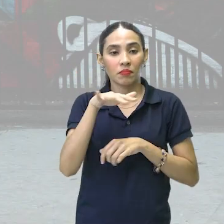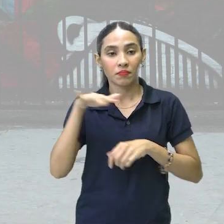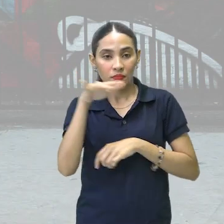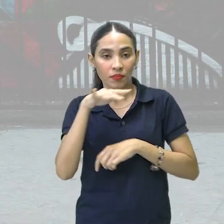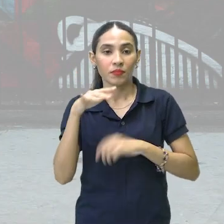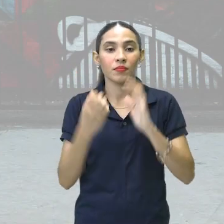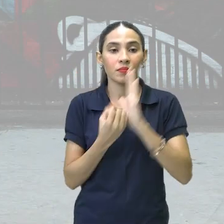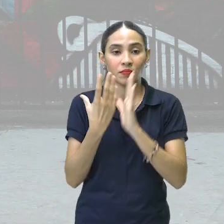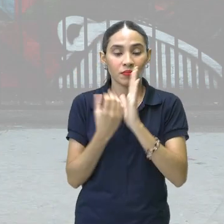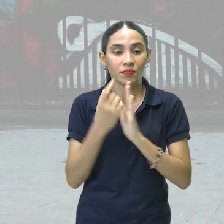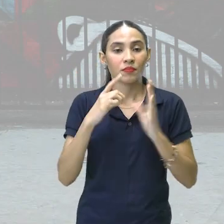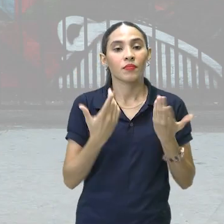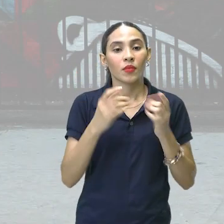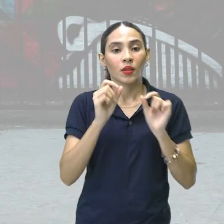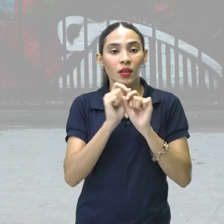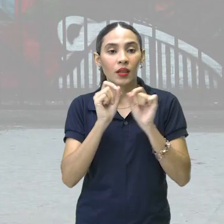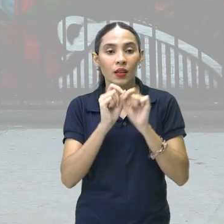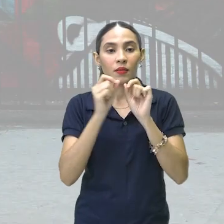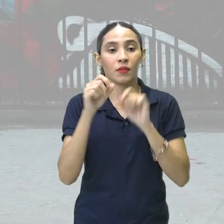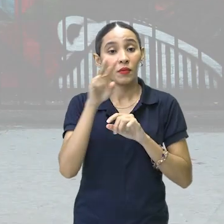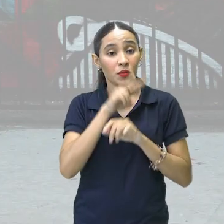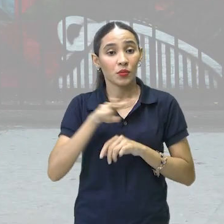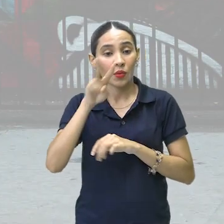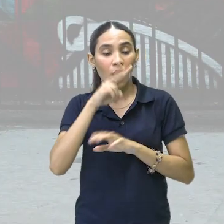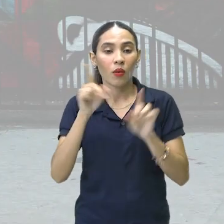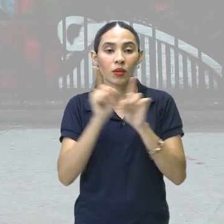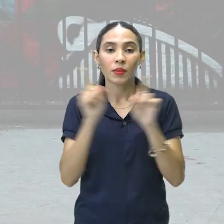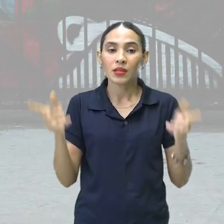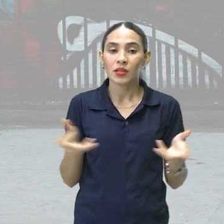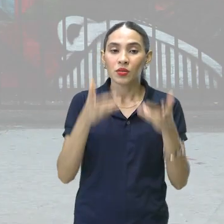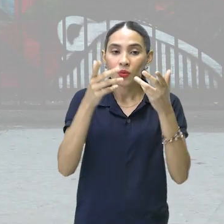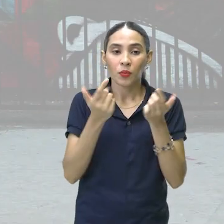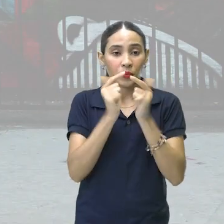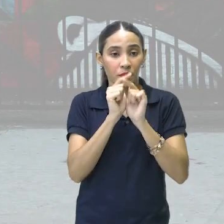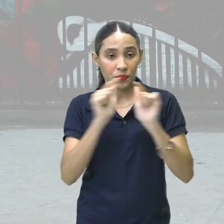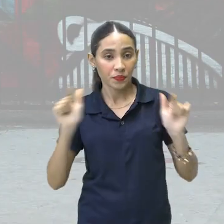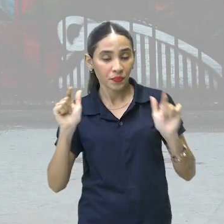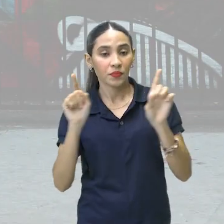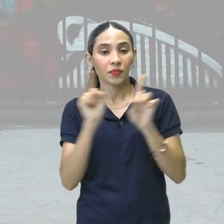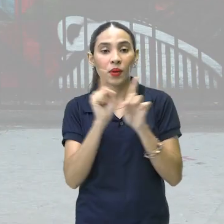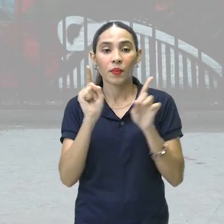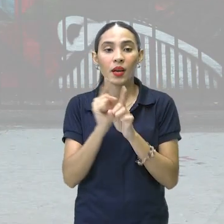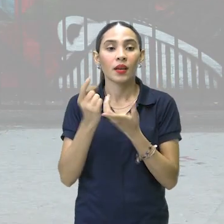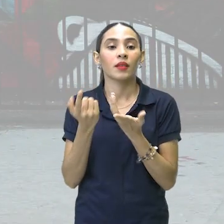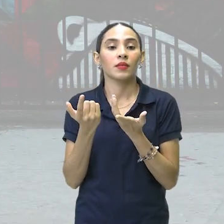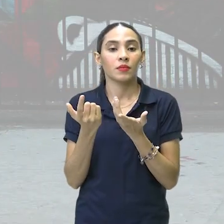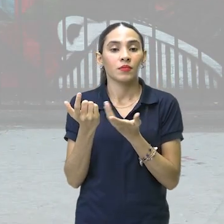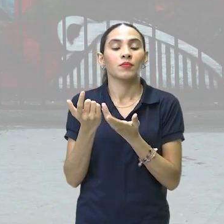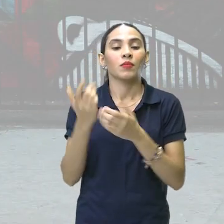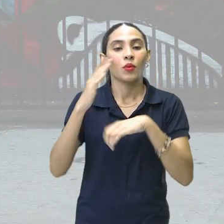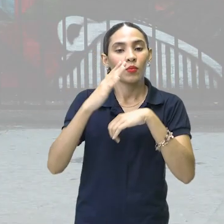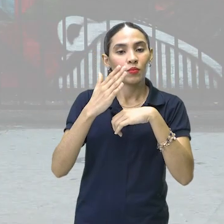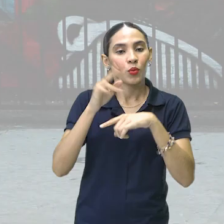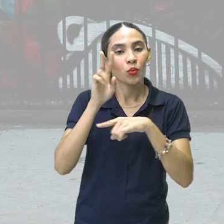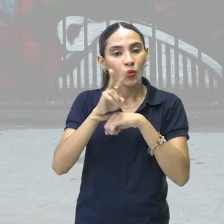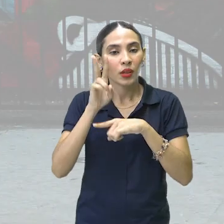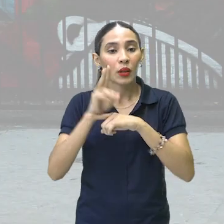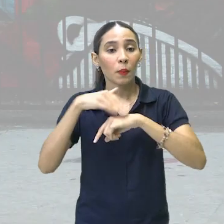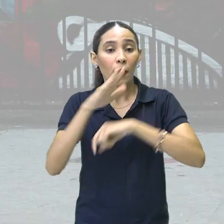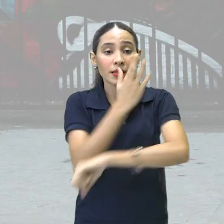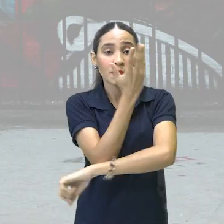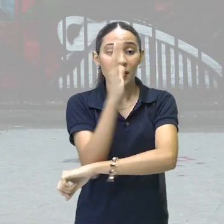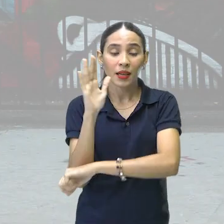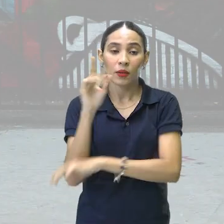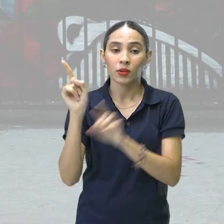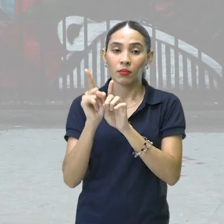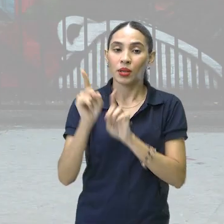local, produziu a degradação visual, incentivou a limpeza e acolhimento